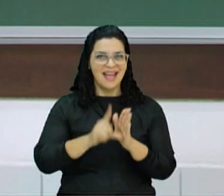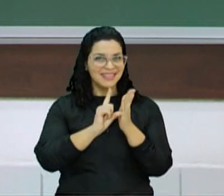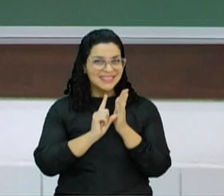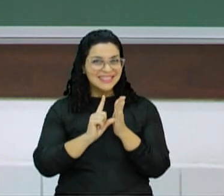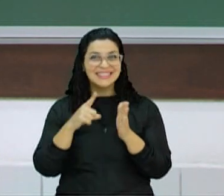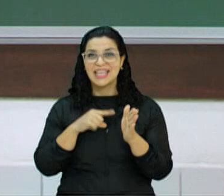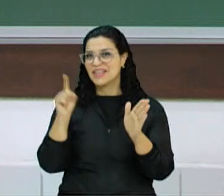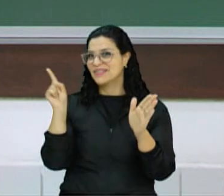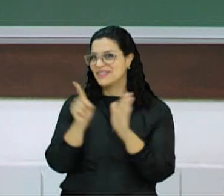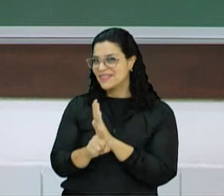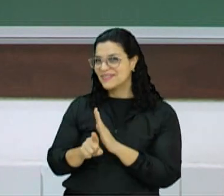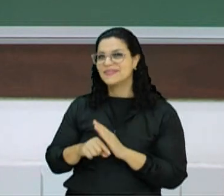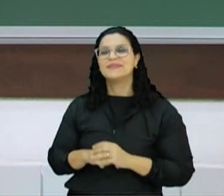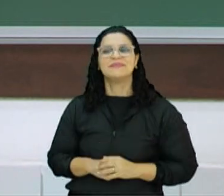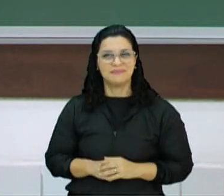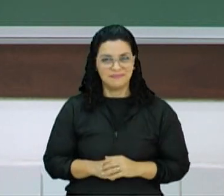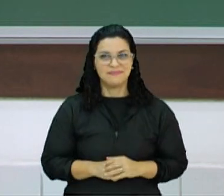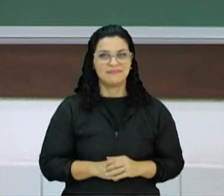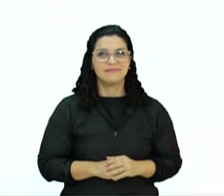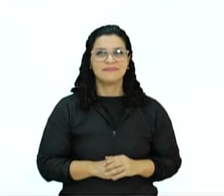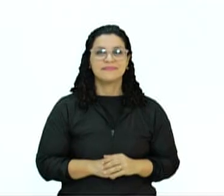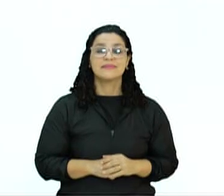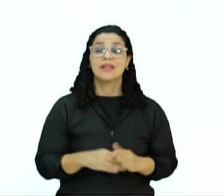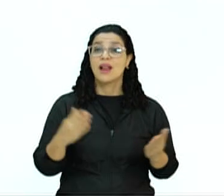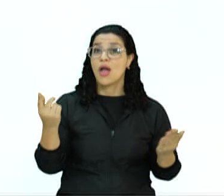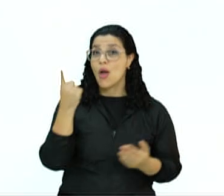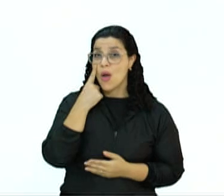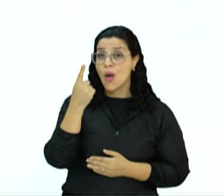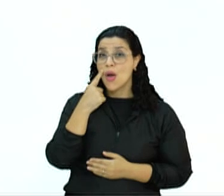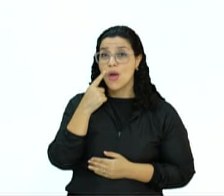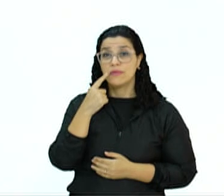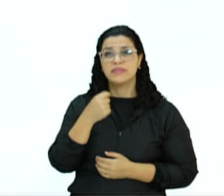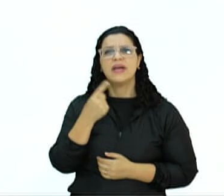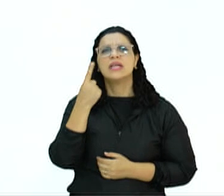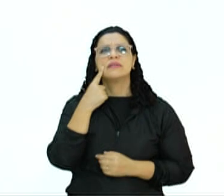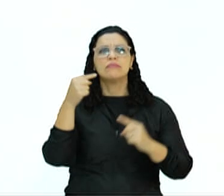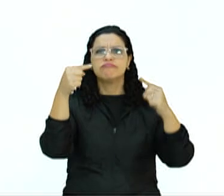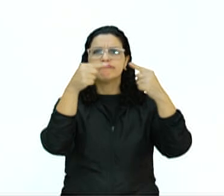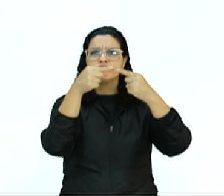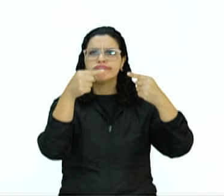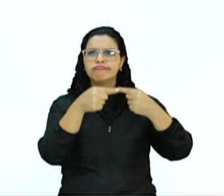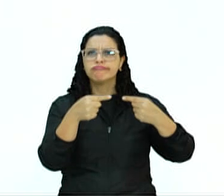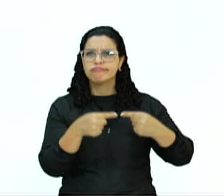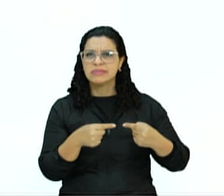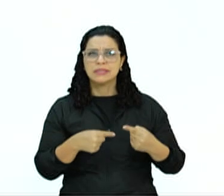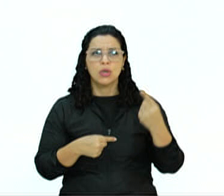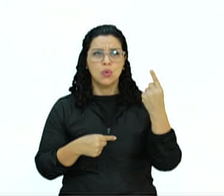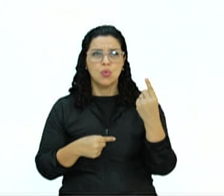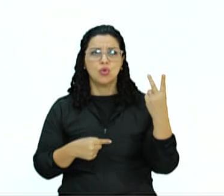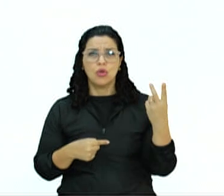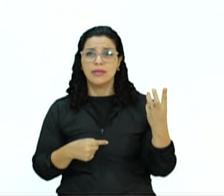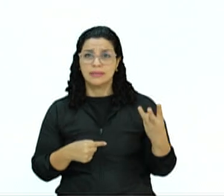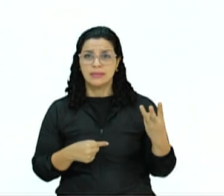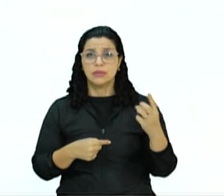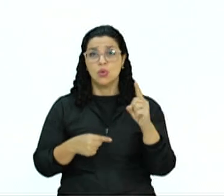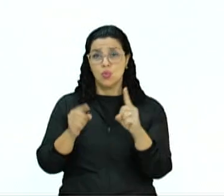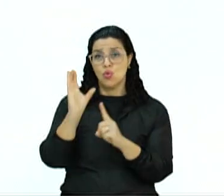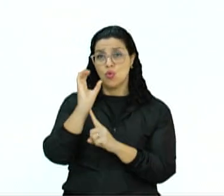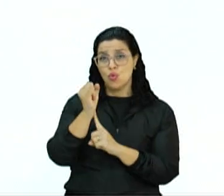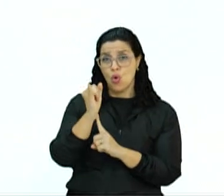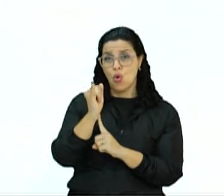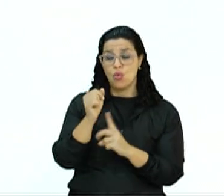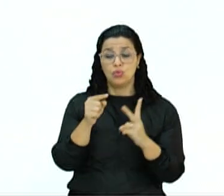Porém, antes, nós temos um quiz aqui. Olha lá, então. Numere corretamente. Nós temos número 1, conto.